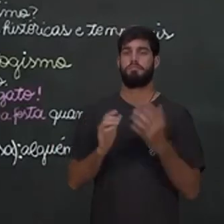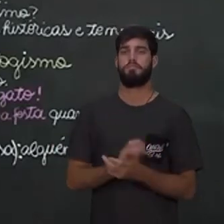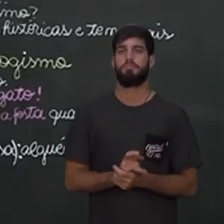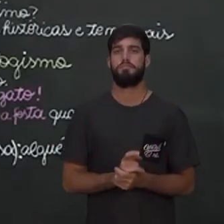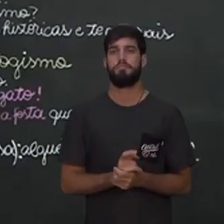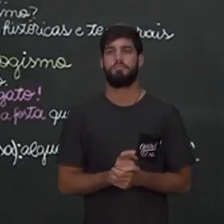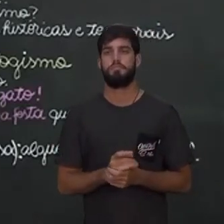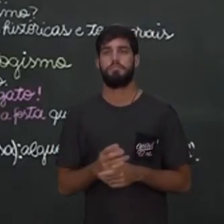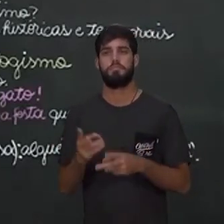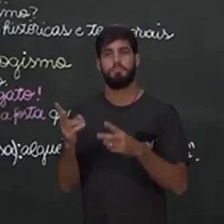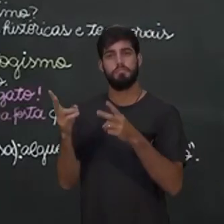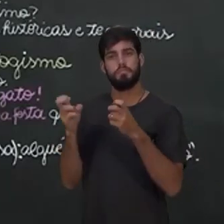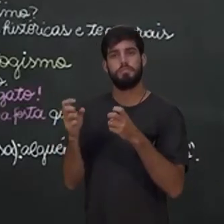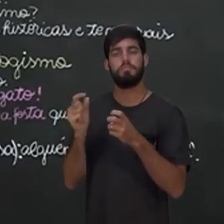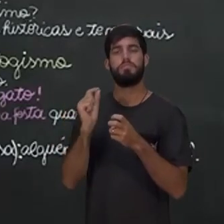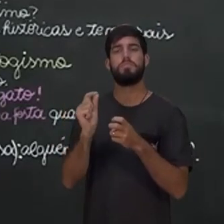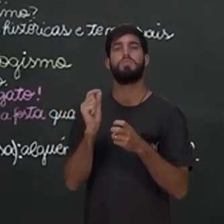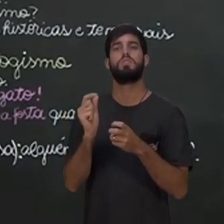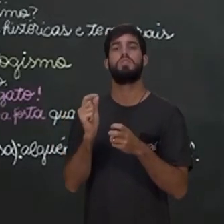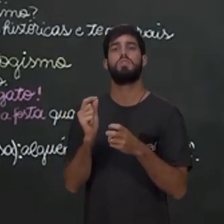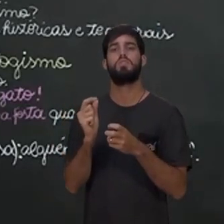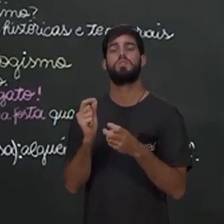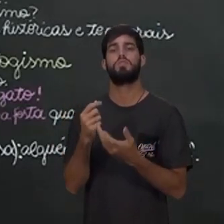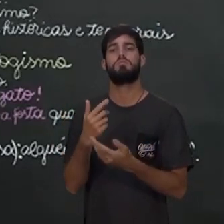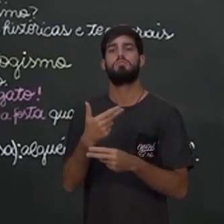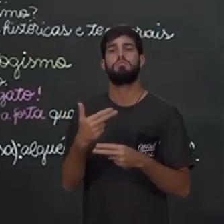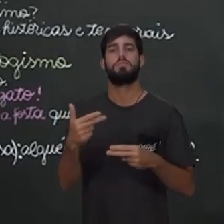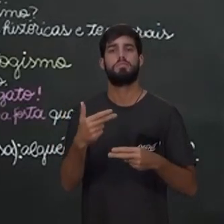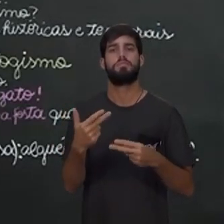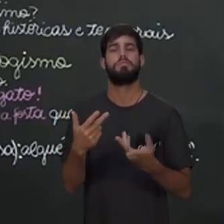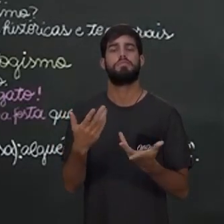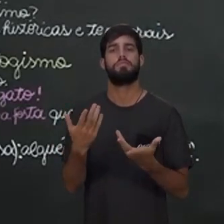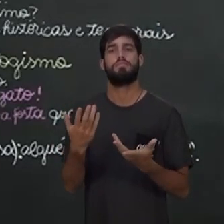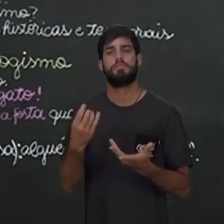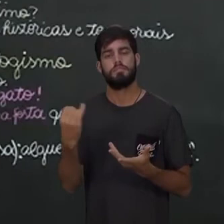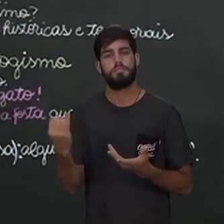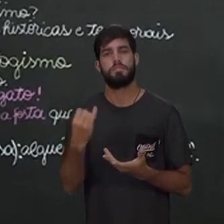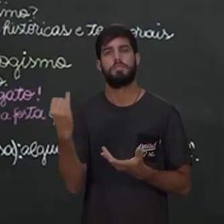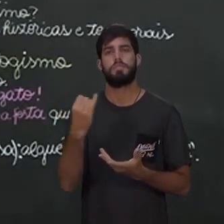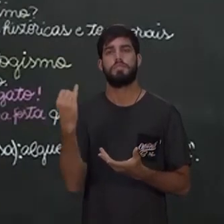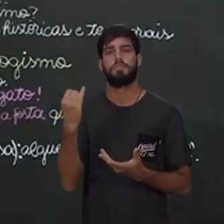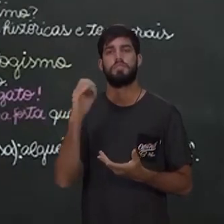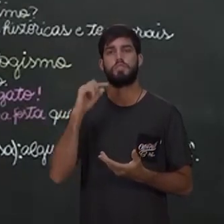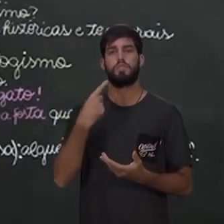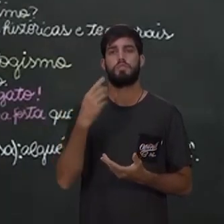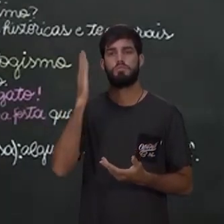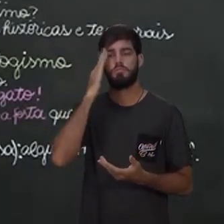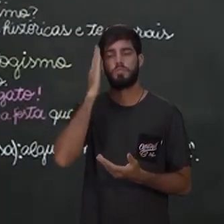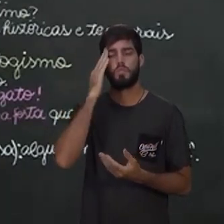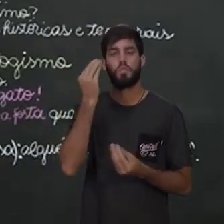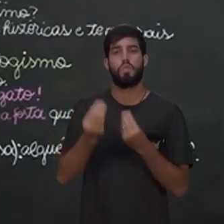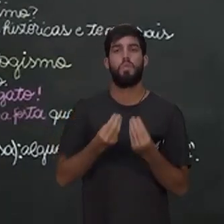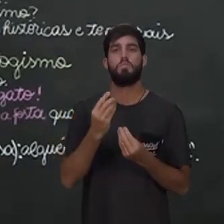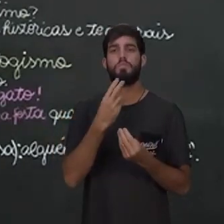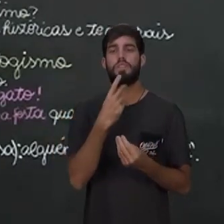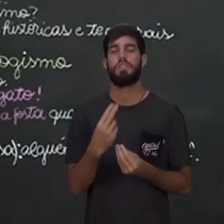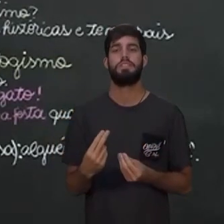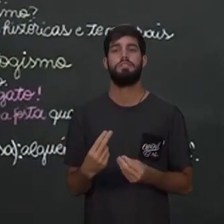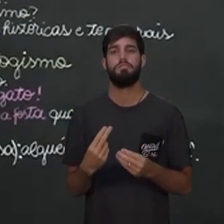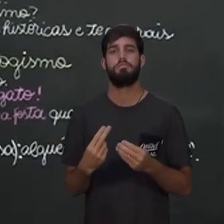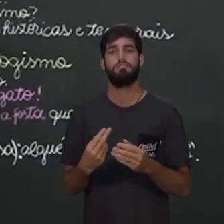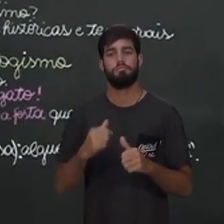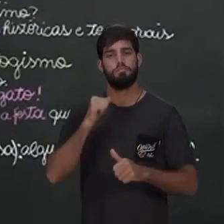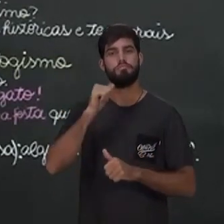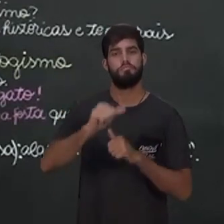idioma. Então perceba que são recursos criativos, são recursos necessários para a gente compreender o quanto a língua é dinâmica, o quanto ela se transforma, o quanto ela